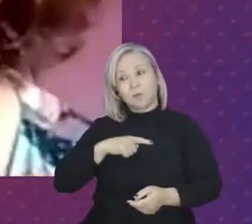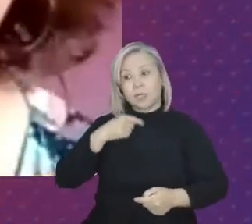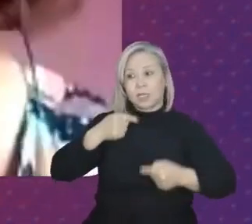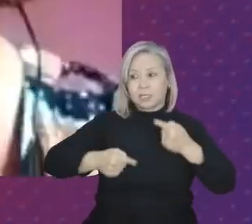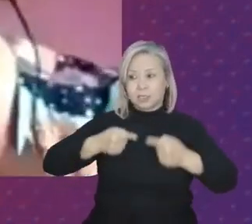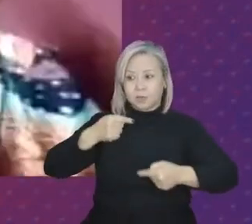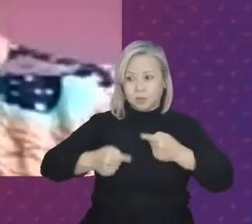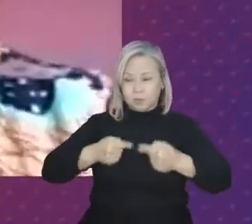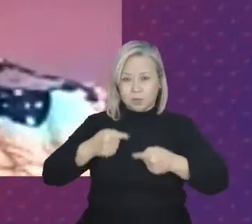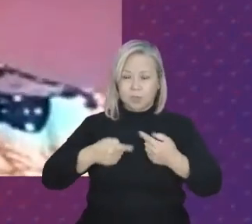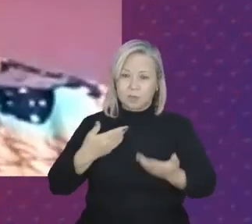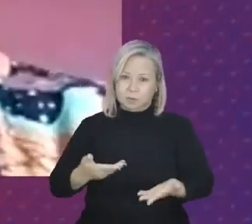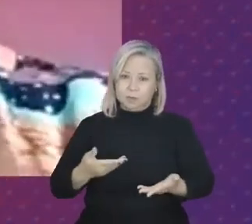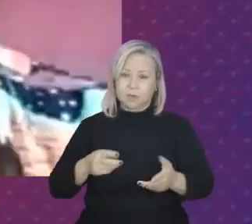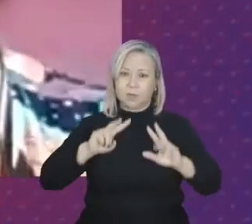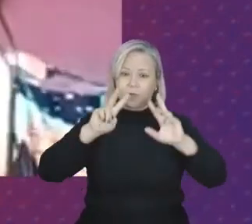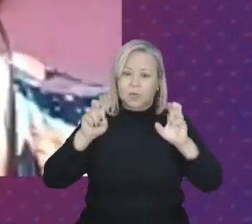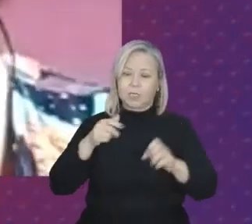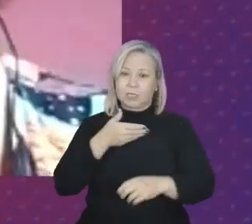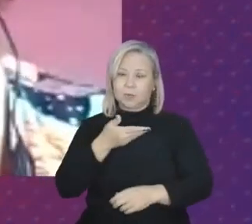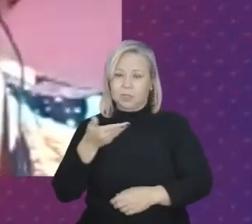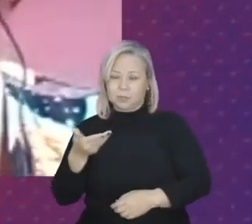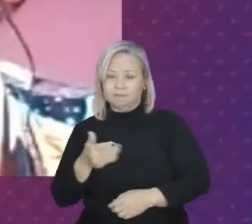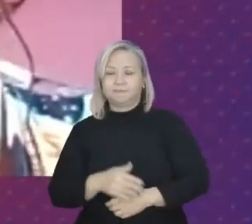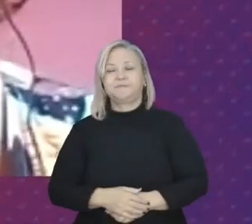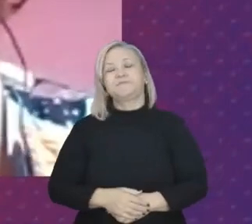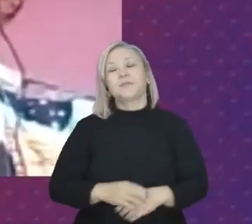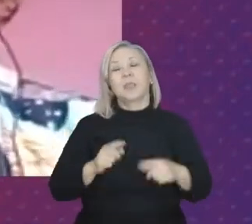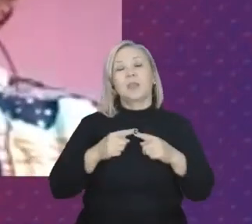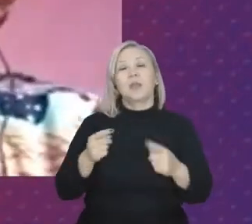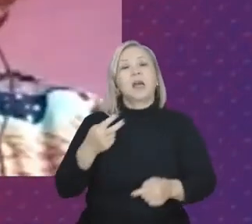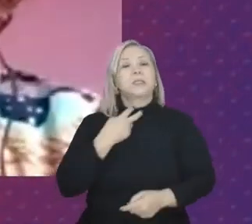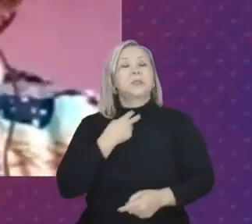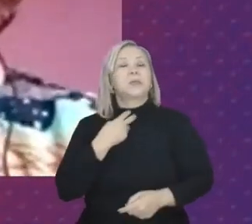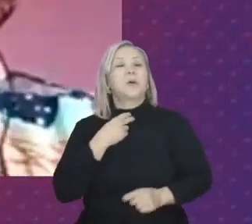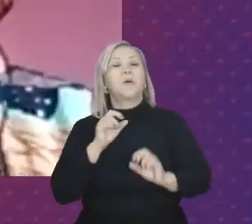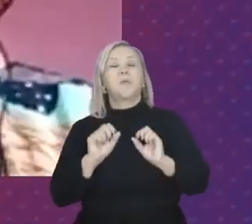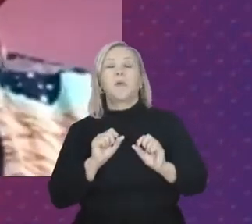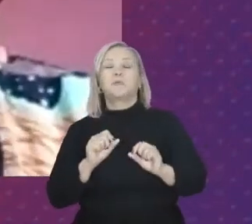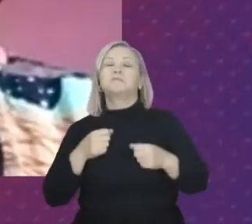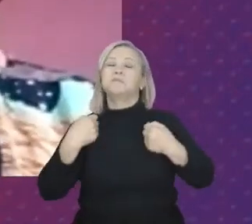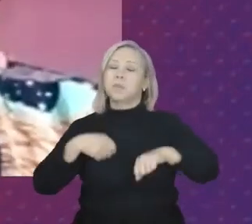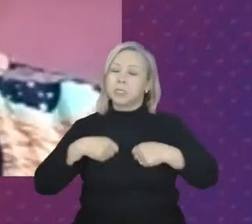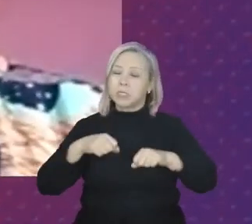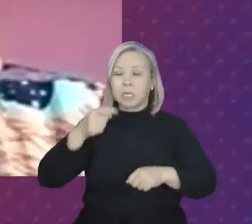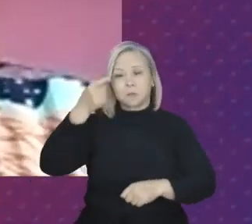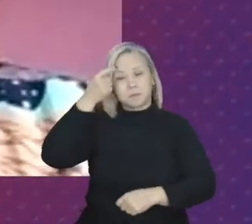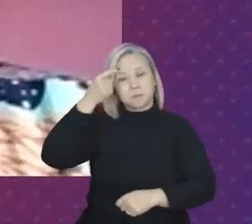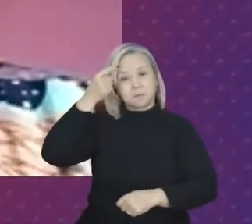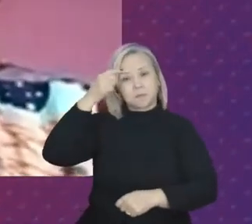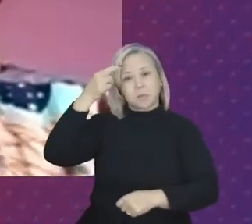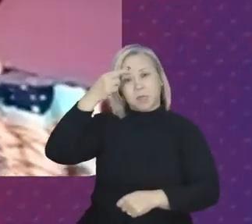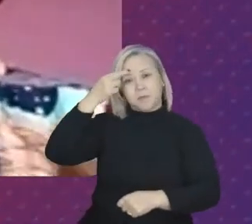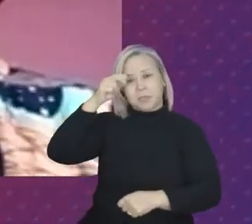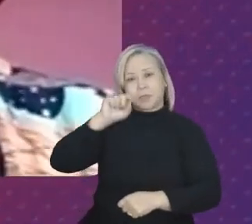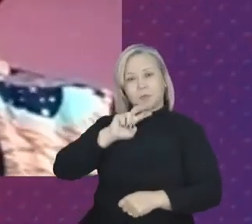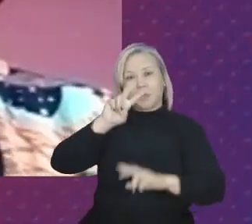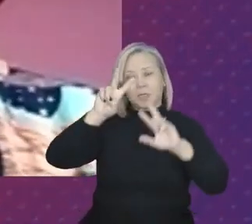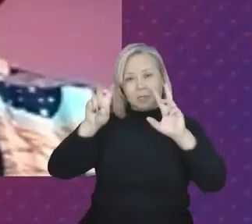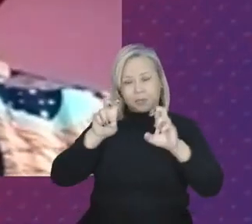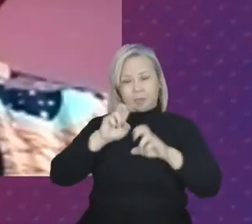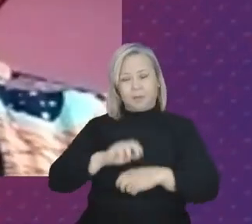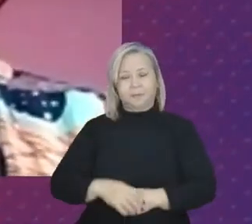entrar, acho que isso é um conteúdo para um outro momento, mas que a gente não pode deixar de pensar nisso. Então, a Lei Maria da Penha, a